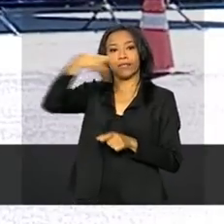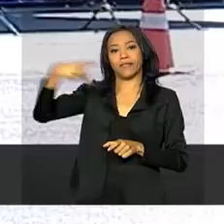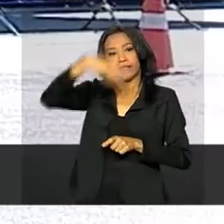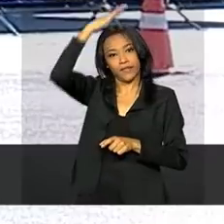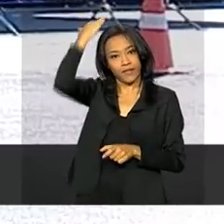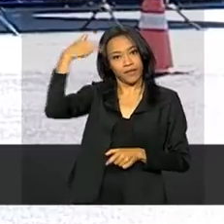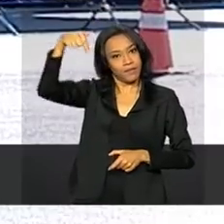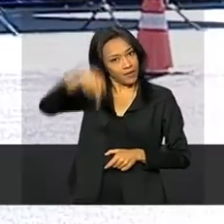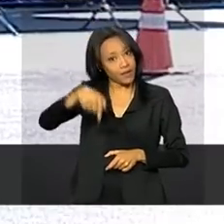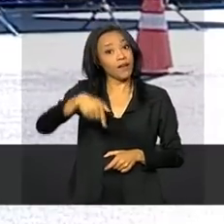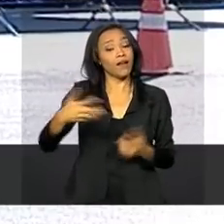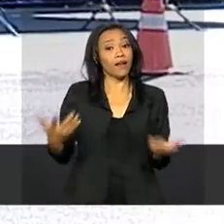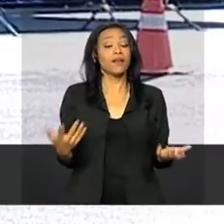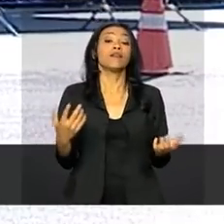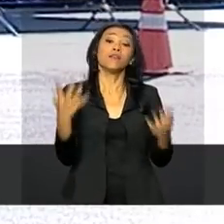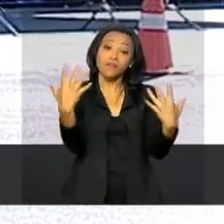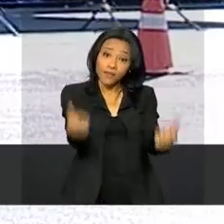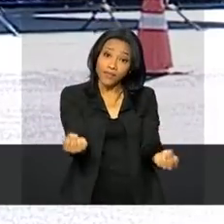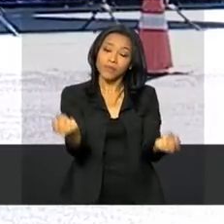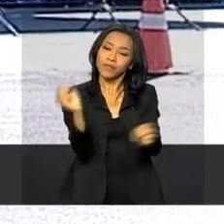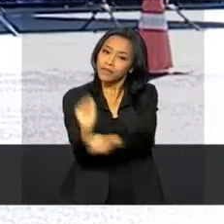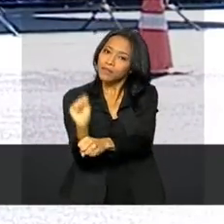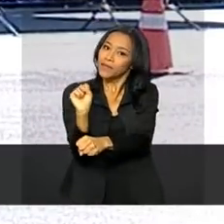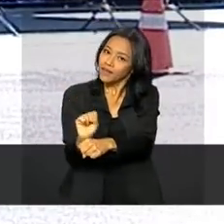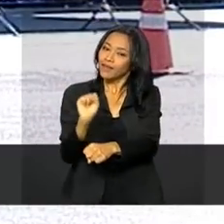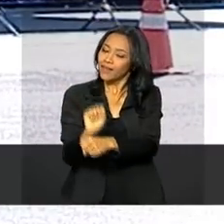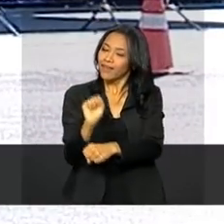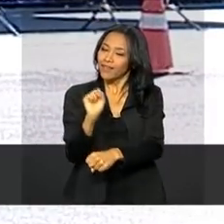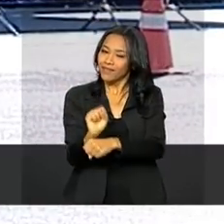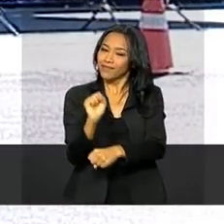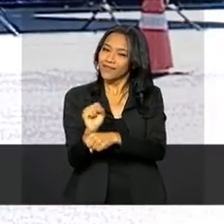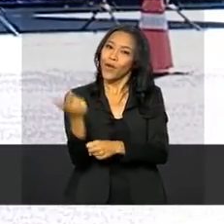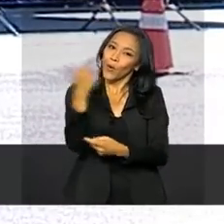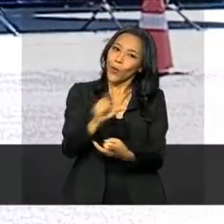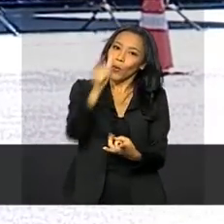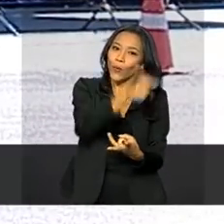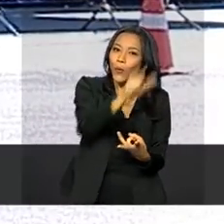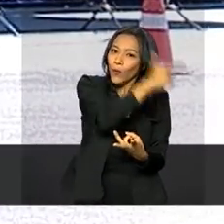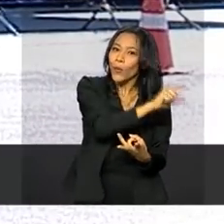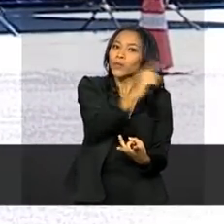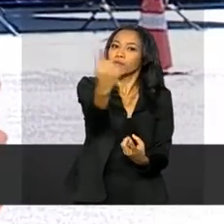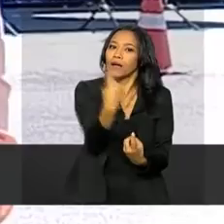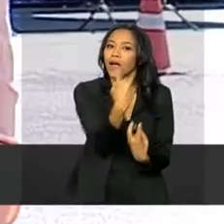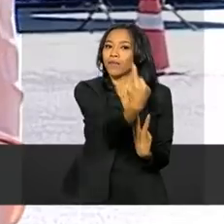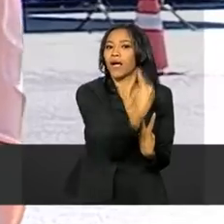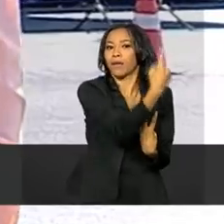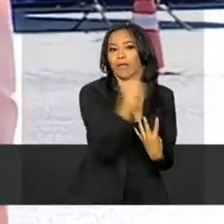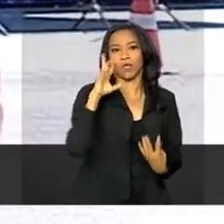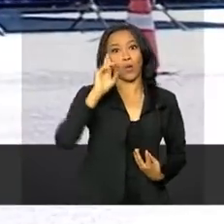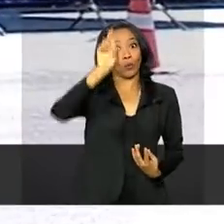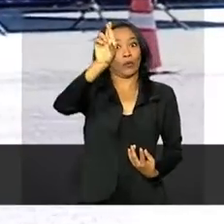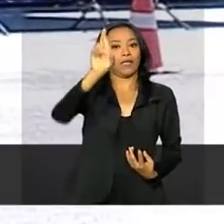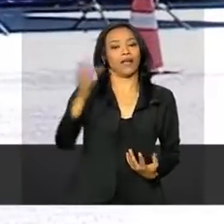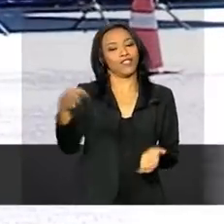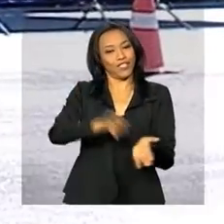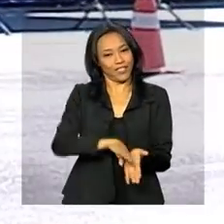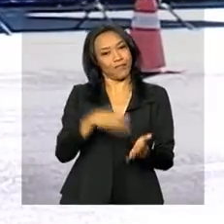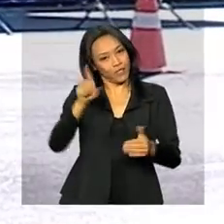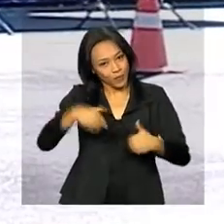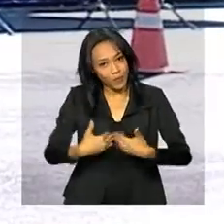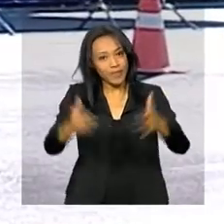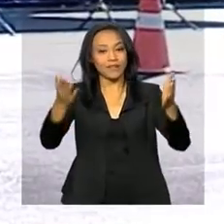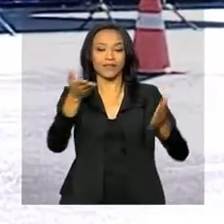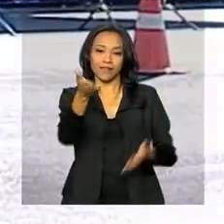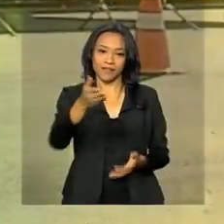aqui para o evento. E vamos continuar aguardando a chegada das demais autoridades do início do desfile. Volto com você no estúdio,